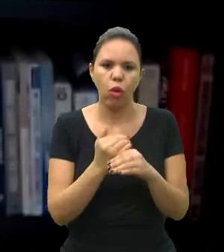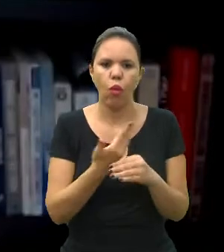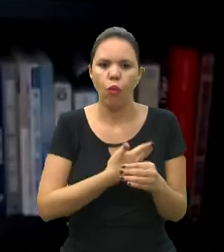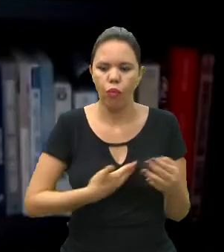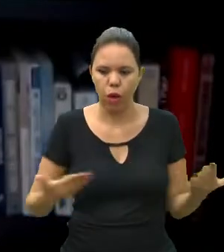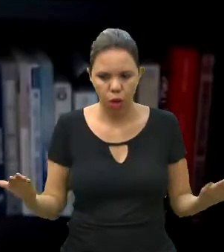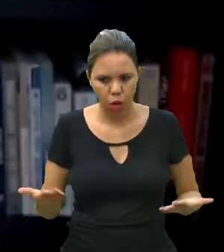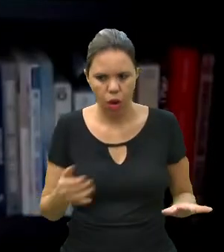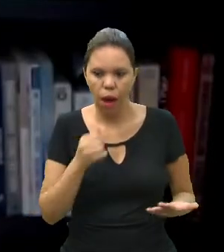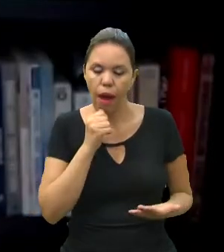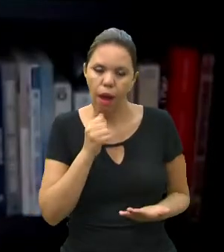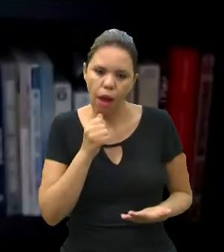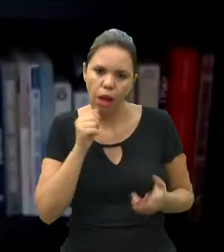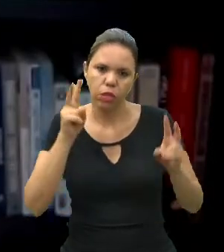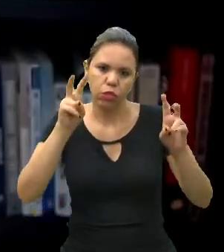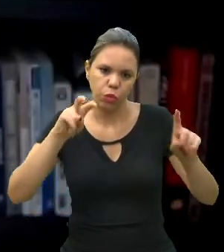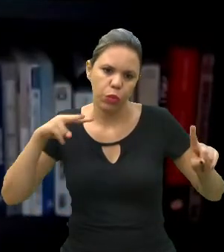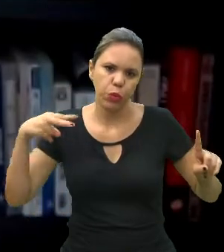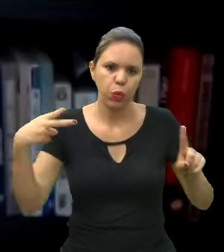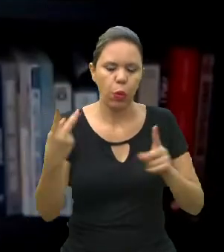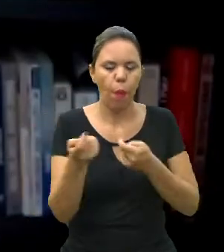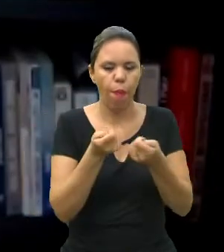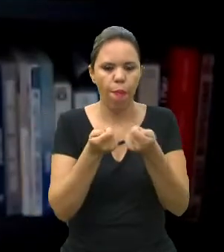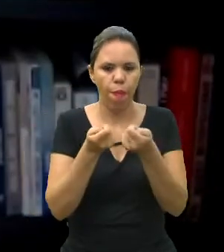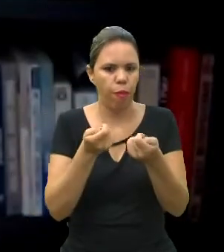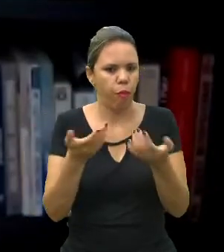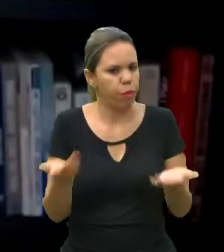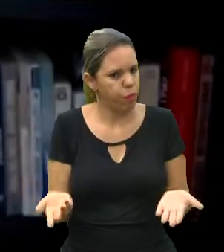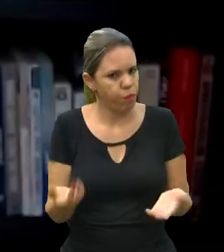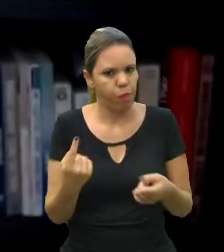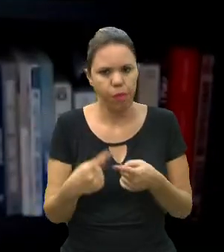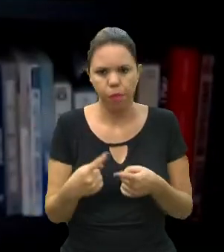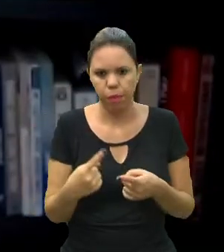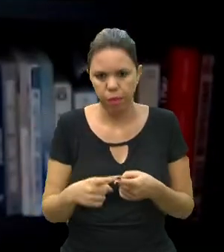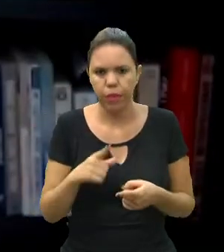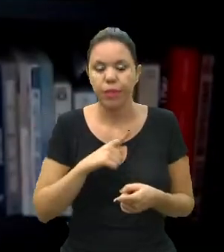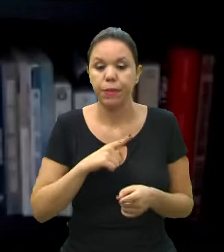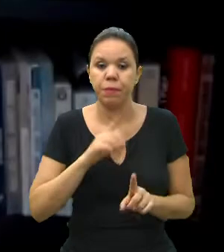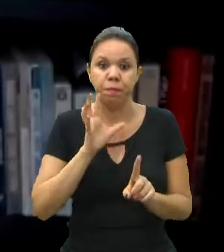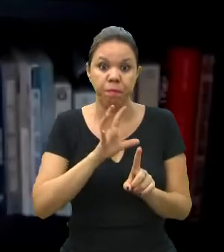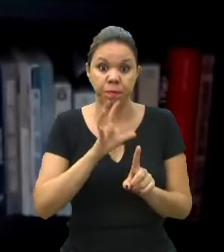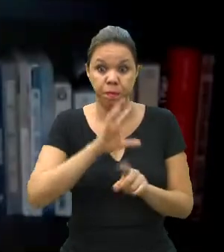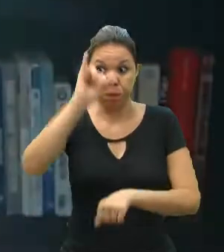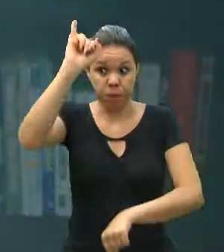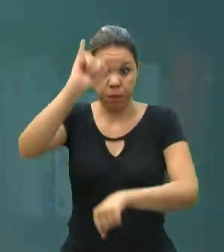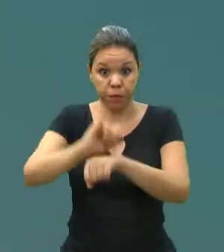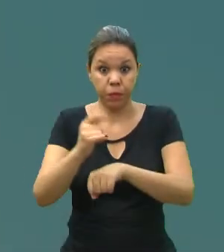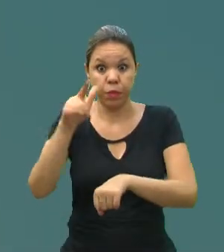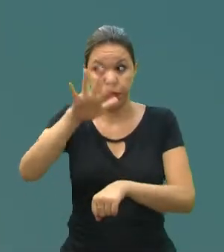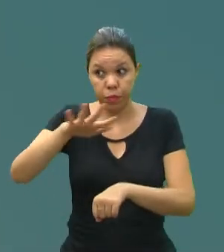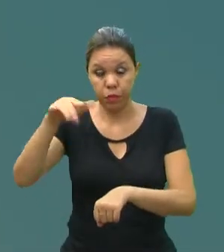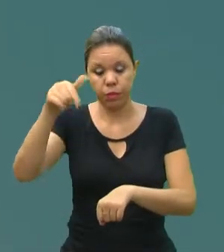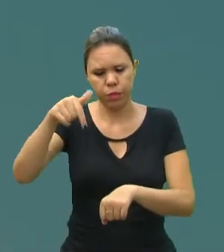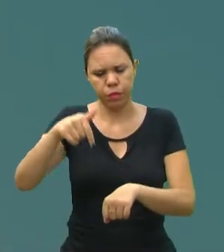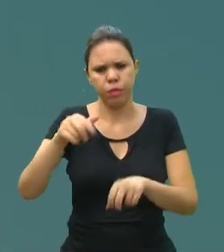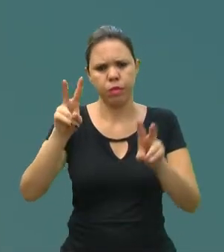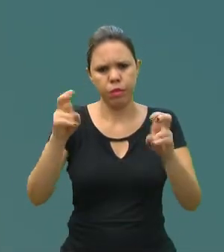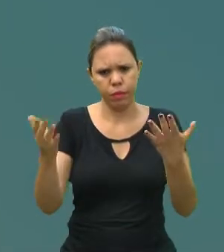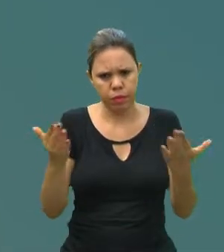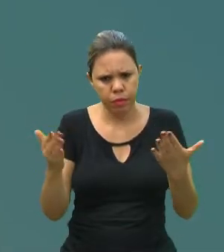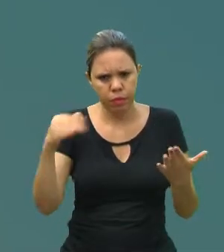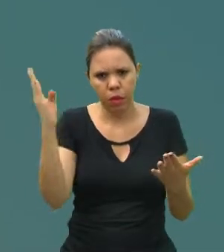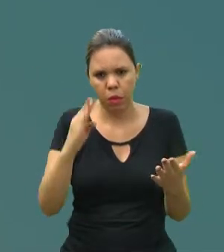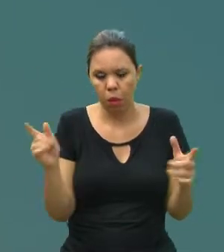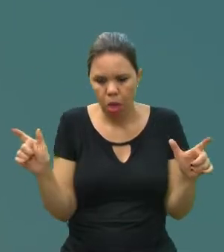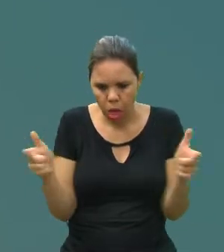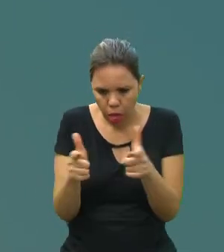atual governo, inclusive sob a perspectiva econômica, porque há uma pressão internacional em relação ao Brasil